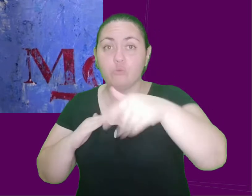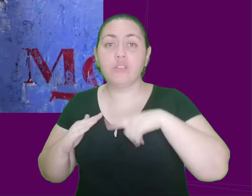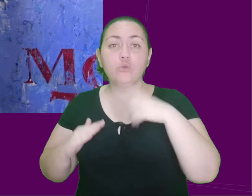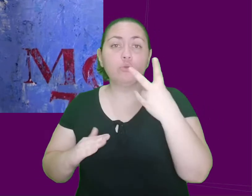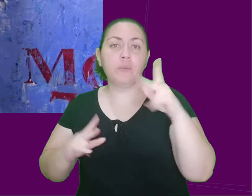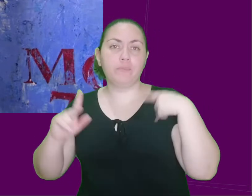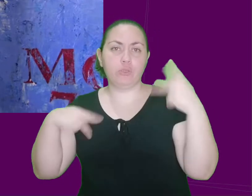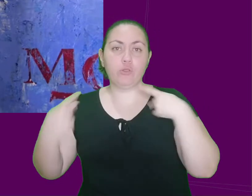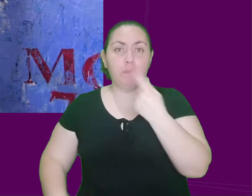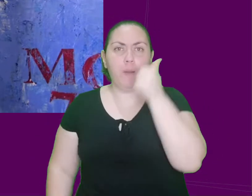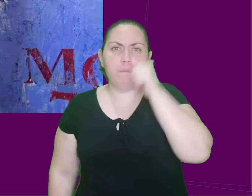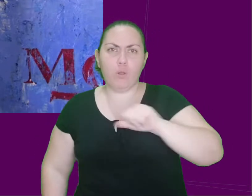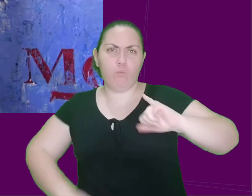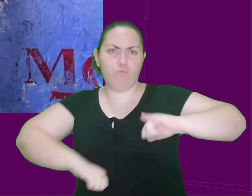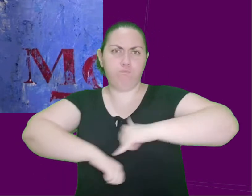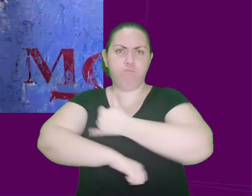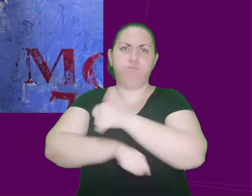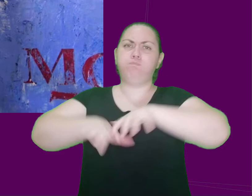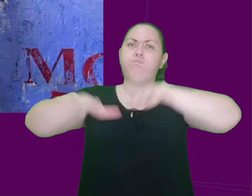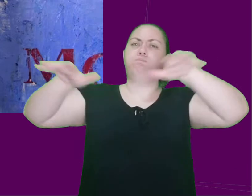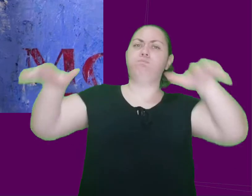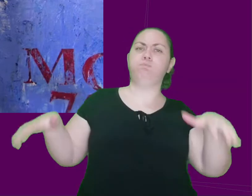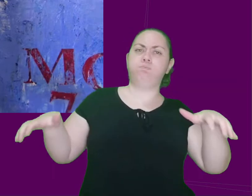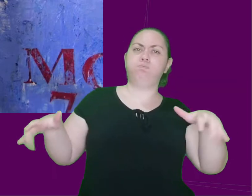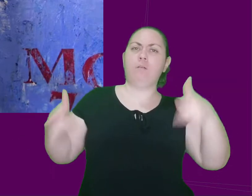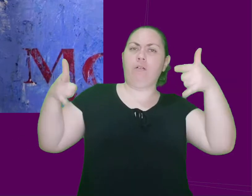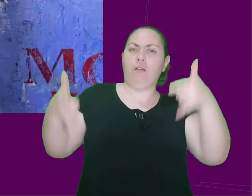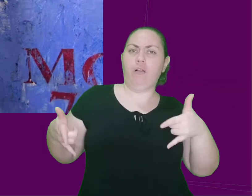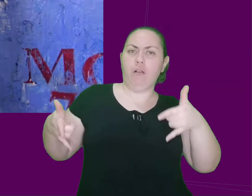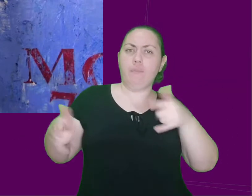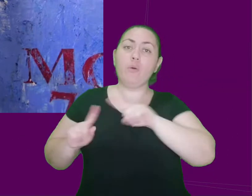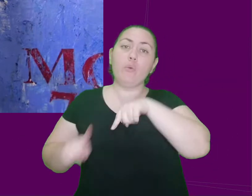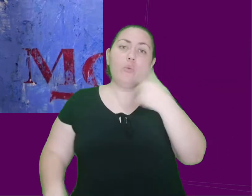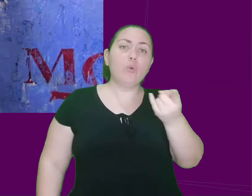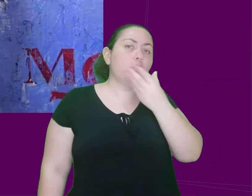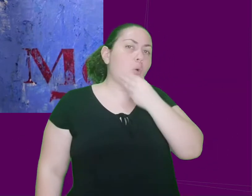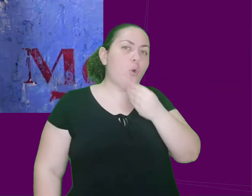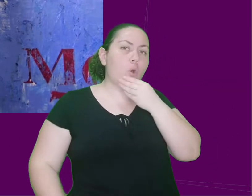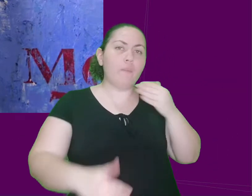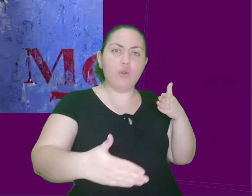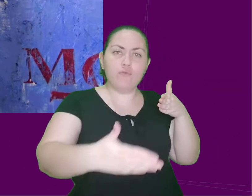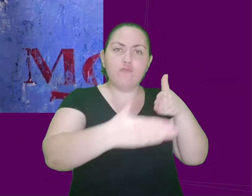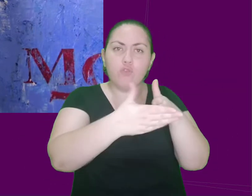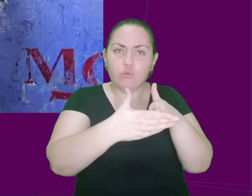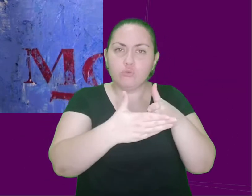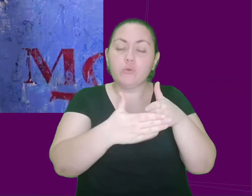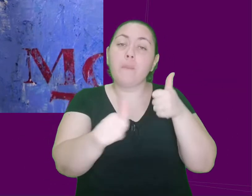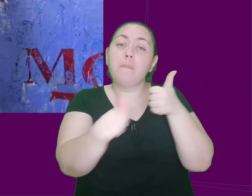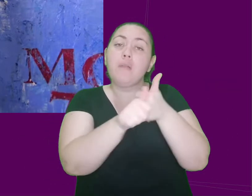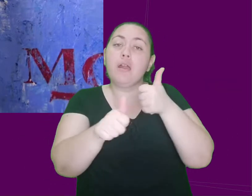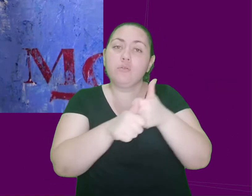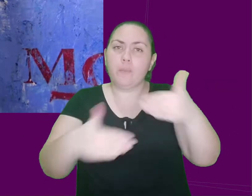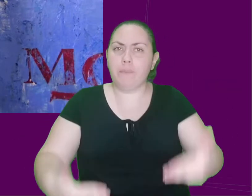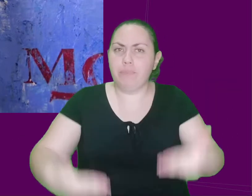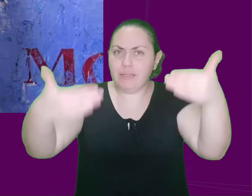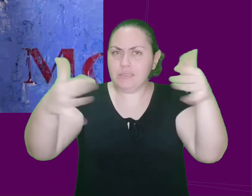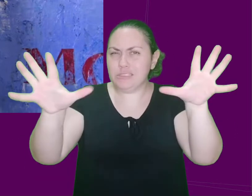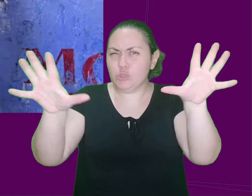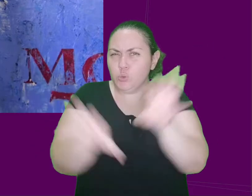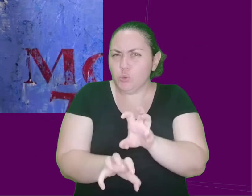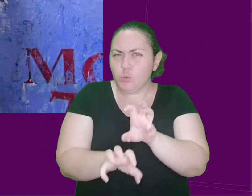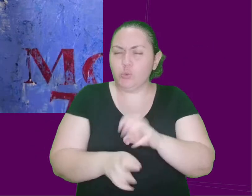duas personagens, uma mulher muito gorda, esparramada em uma cama no pátio, e um homem ao fundo, próximo à